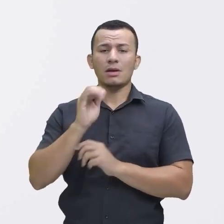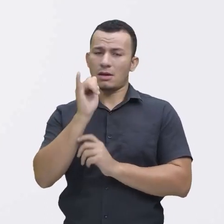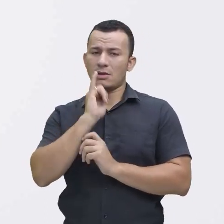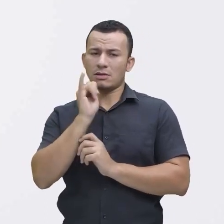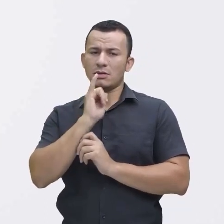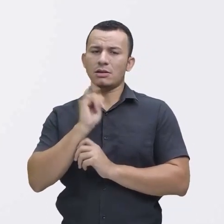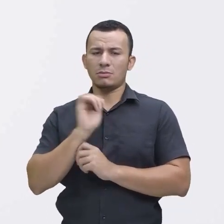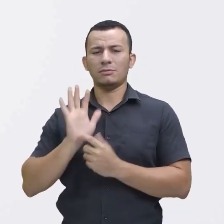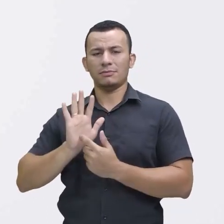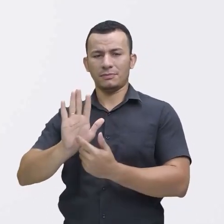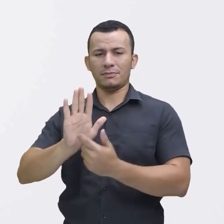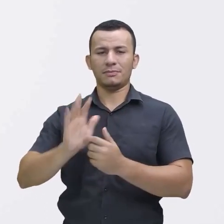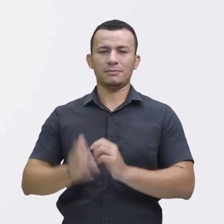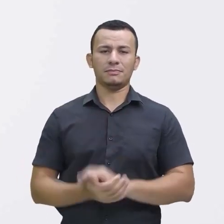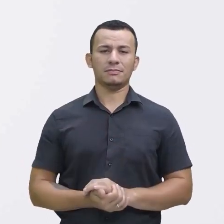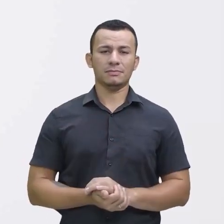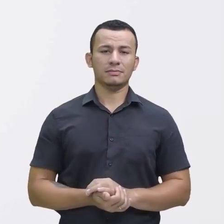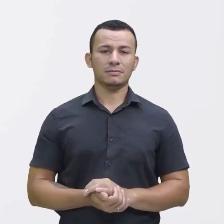exemplos.